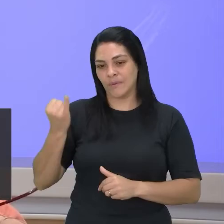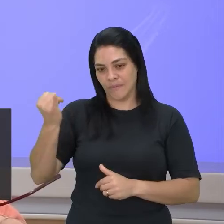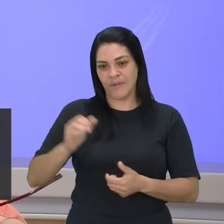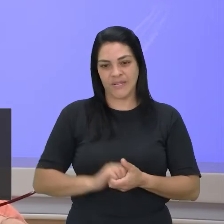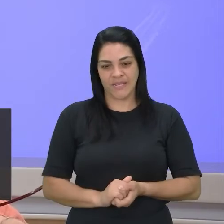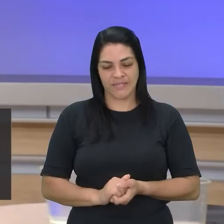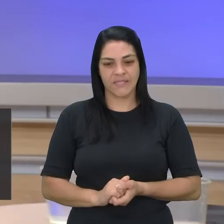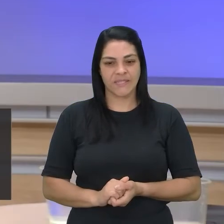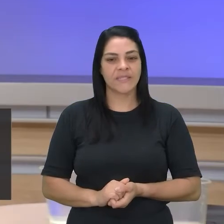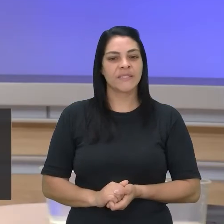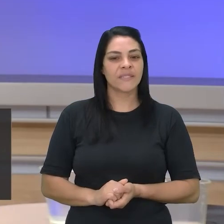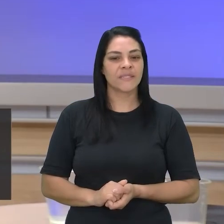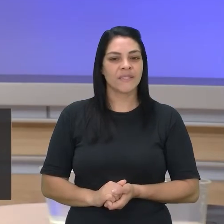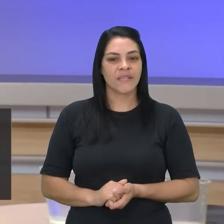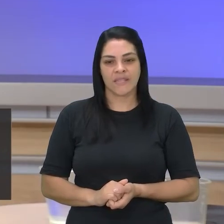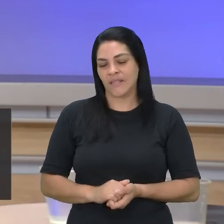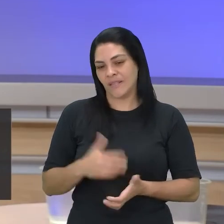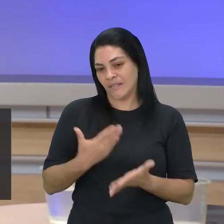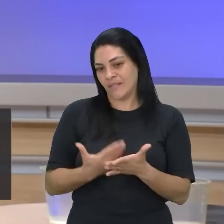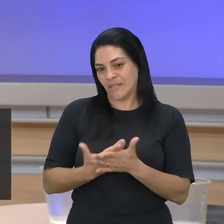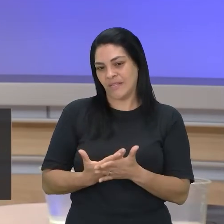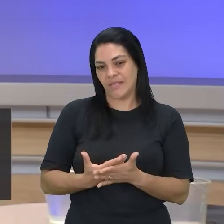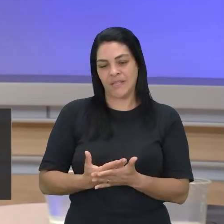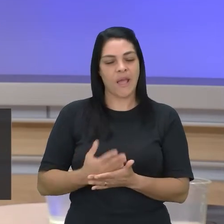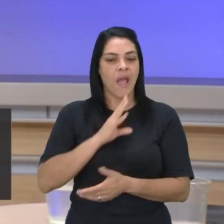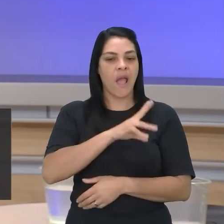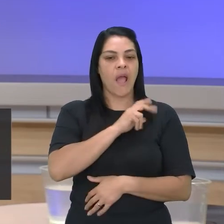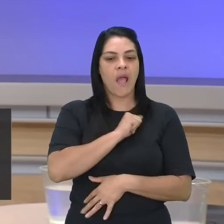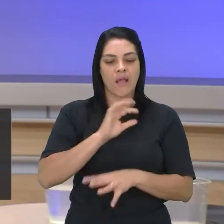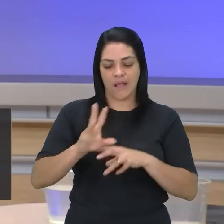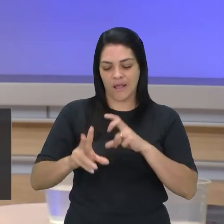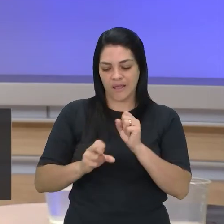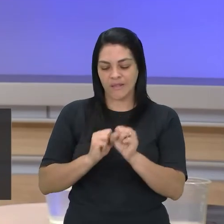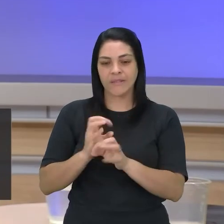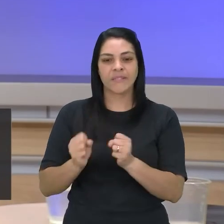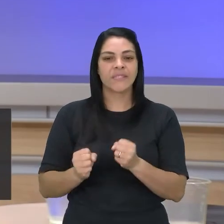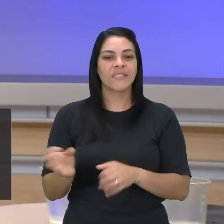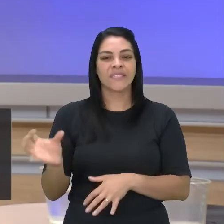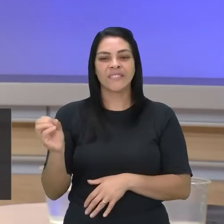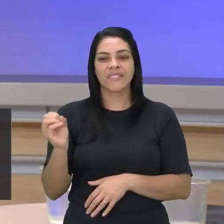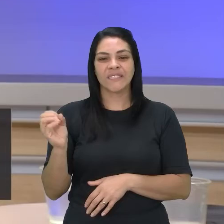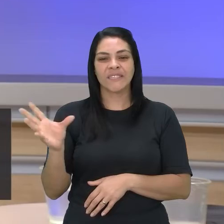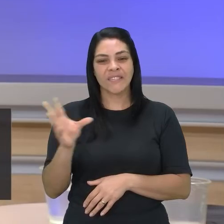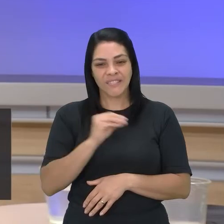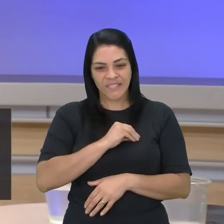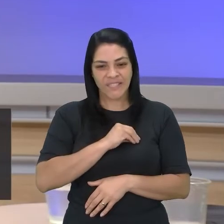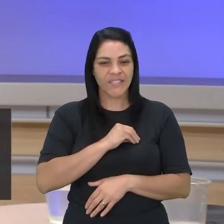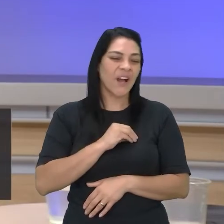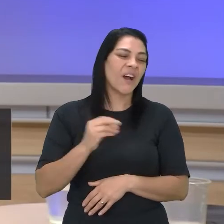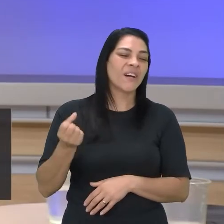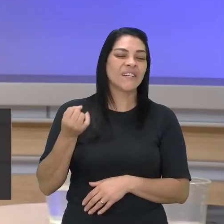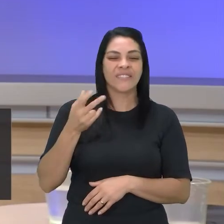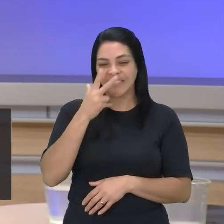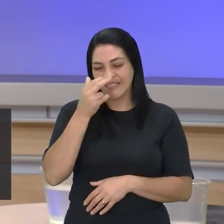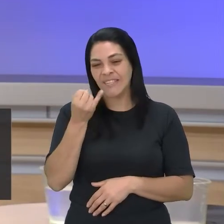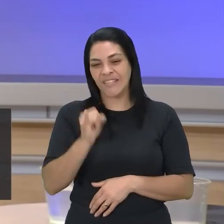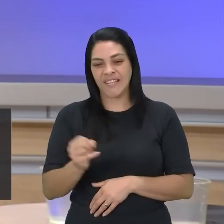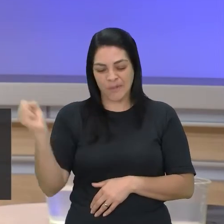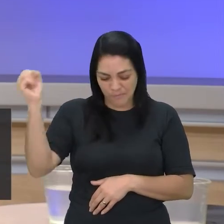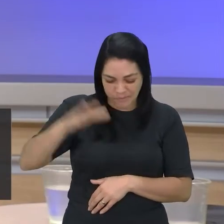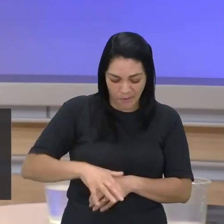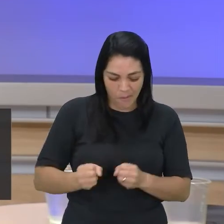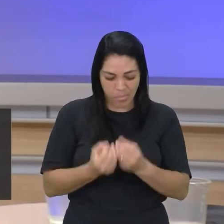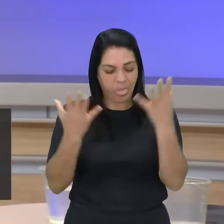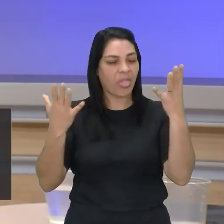dispersão. Isso, e eles adoram mexer com argila, né? Pensa, nossa, bomba, será que se eu jogar vai explodir? Tem todo um imaginário em